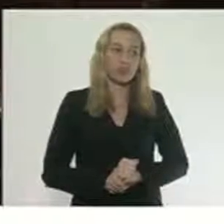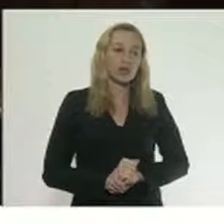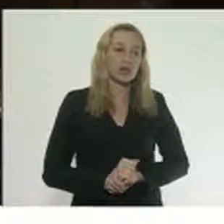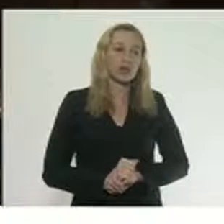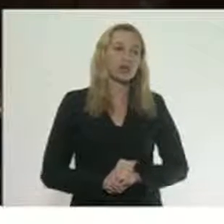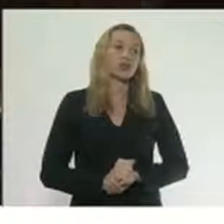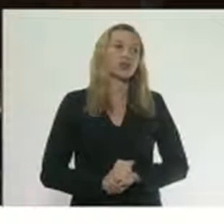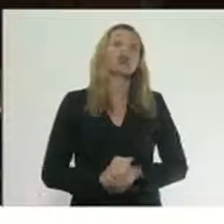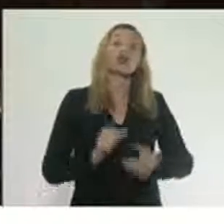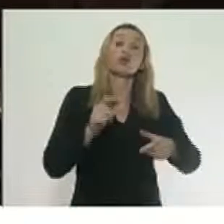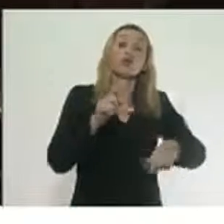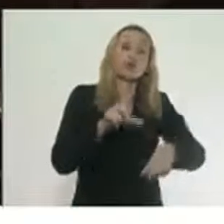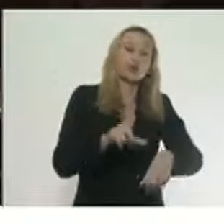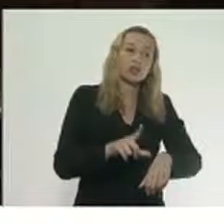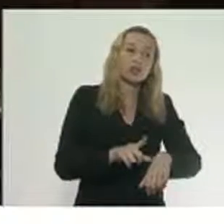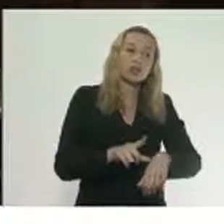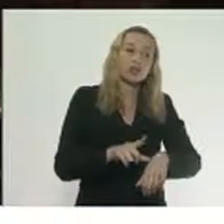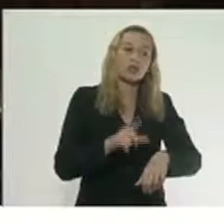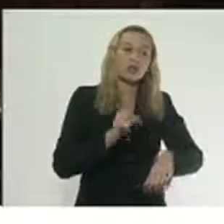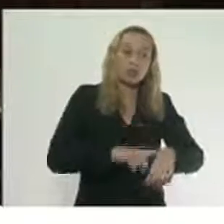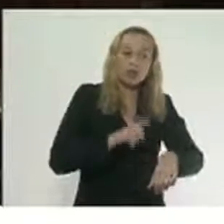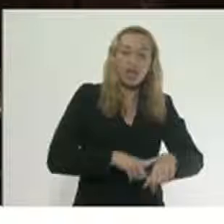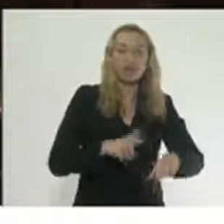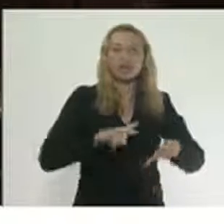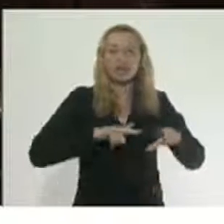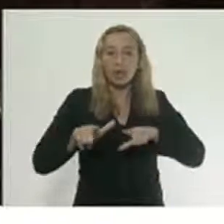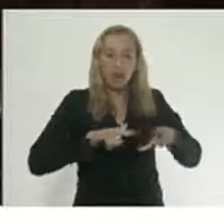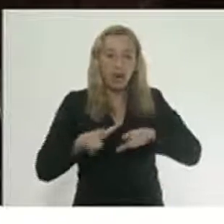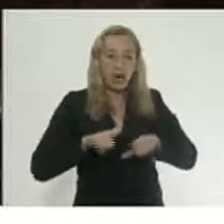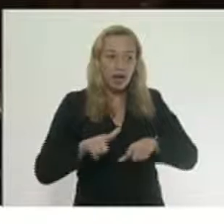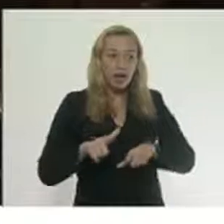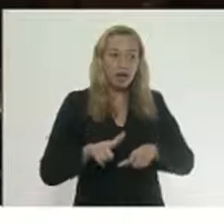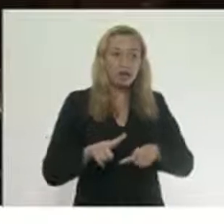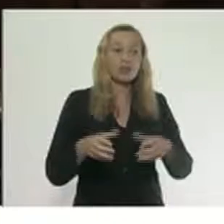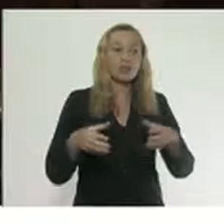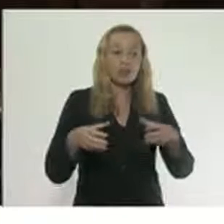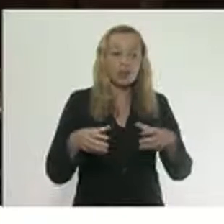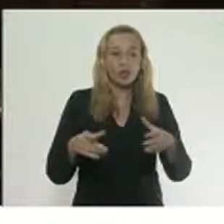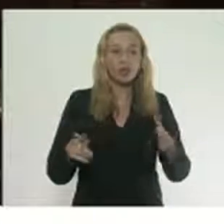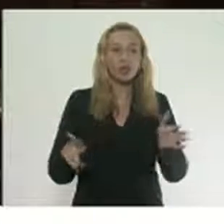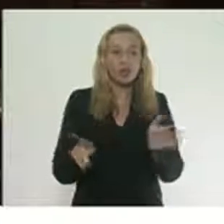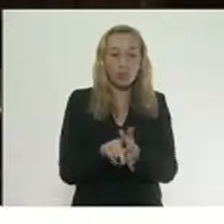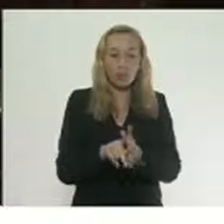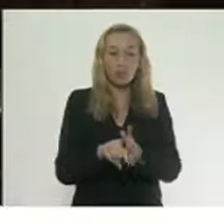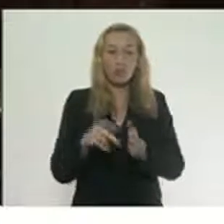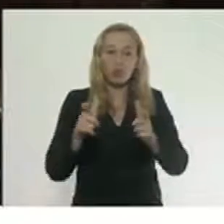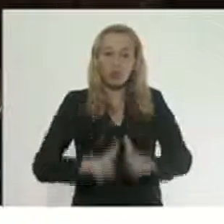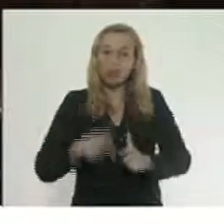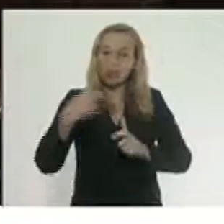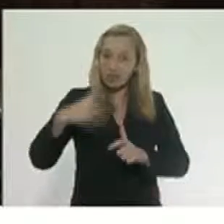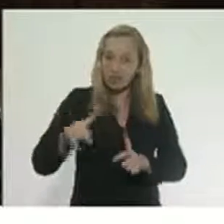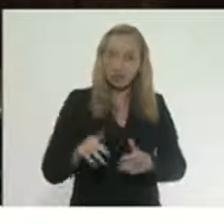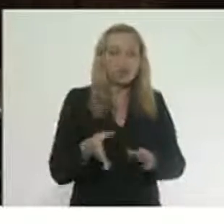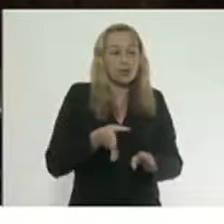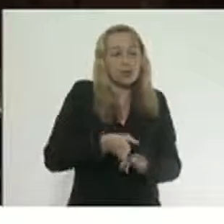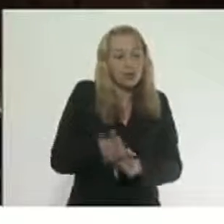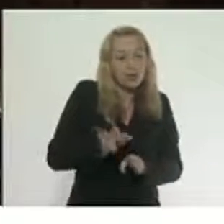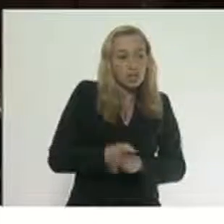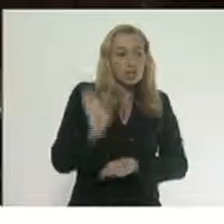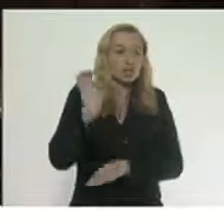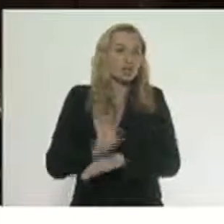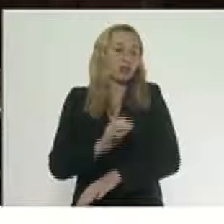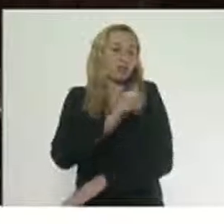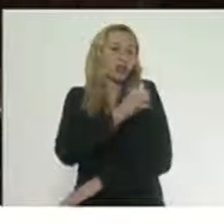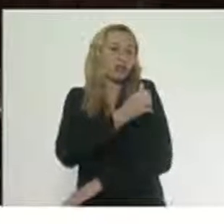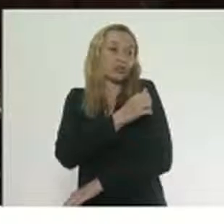a questão do plano de cargos, seja a sede da UESO, são exigências feitas pelo Conselho Estadual de Educação, que não dependem da